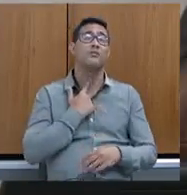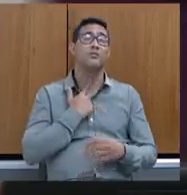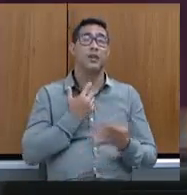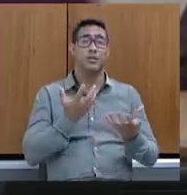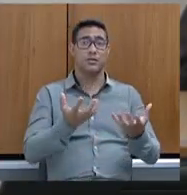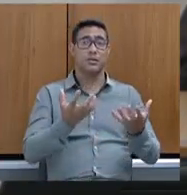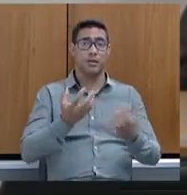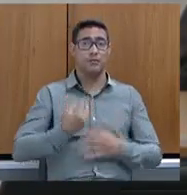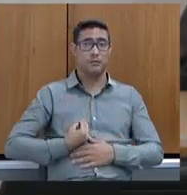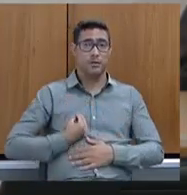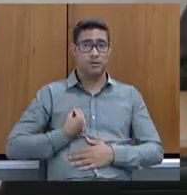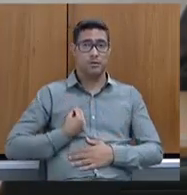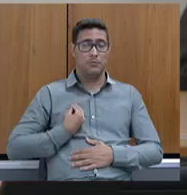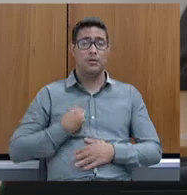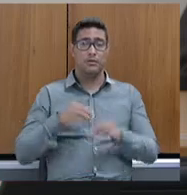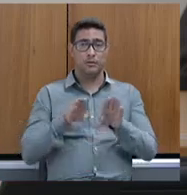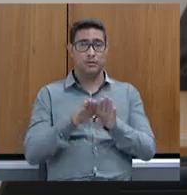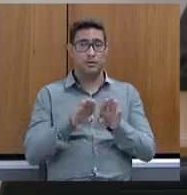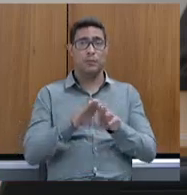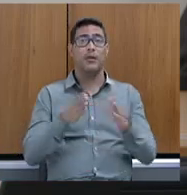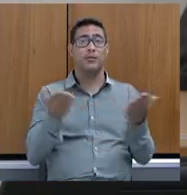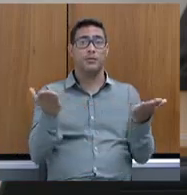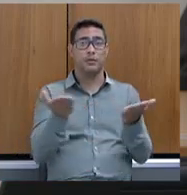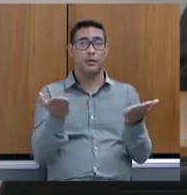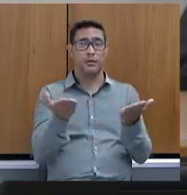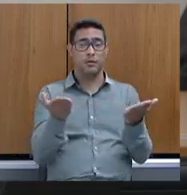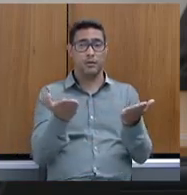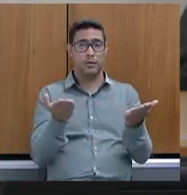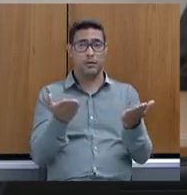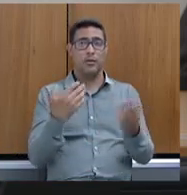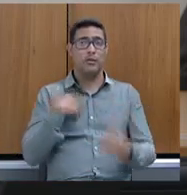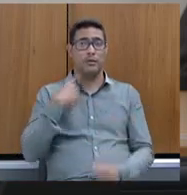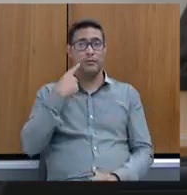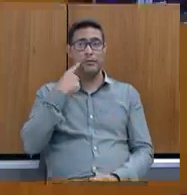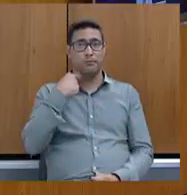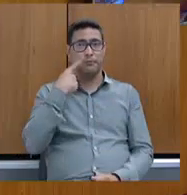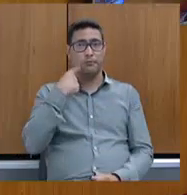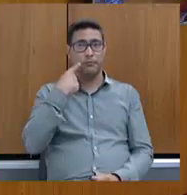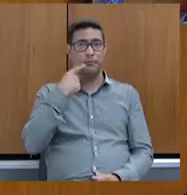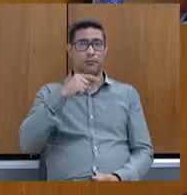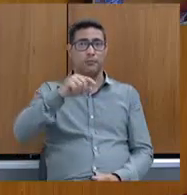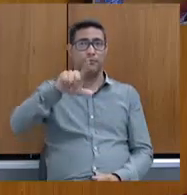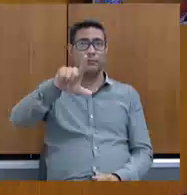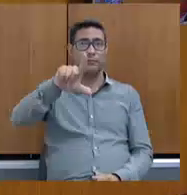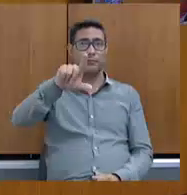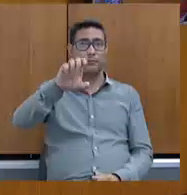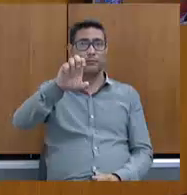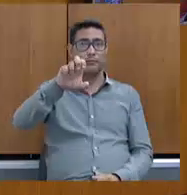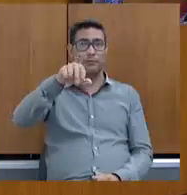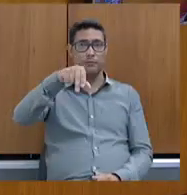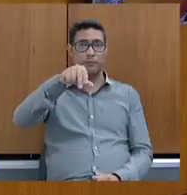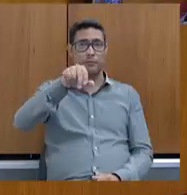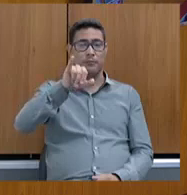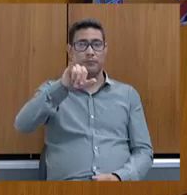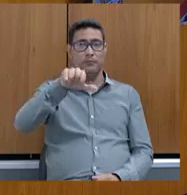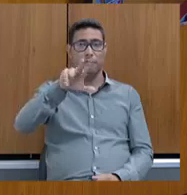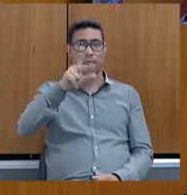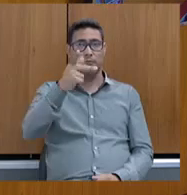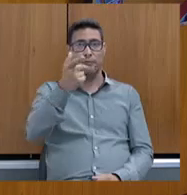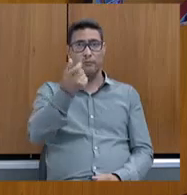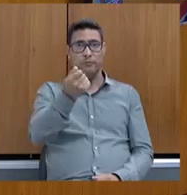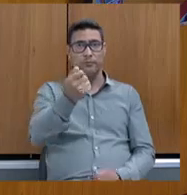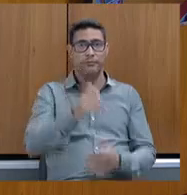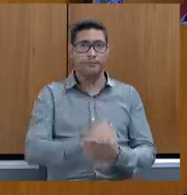conosco também e nesse momento Então passa a palavra próxima deputada escrita deputada Leninha Obrigada